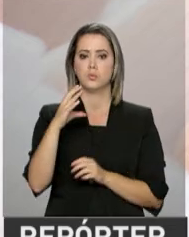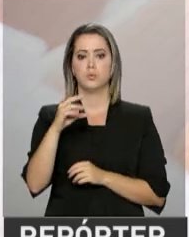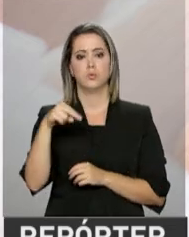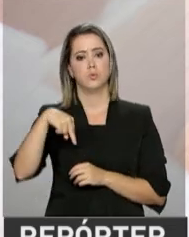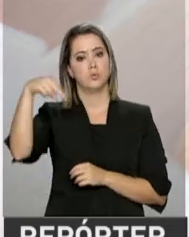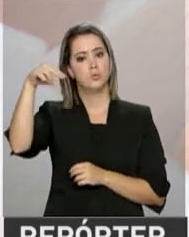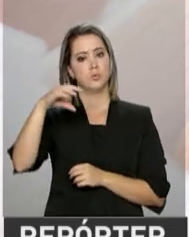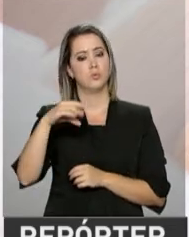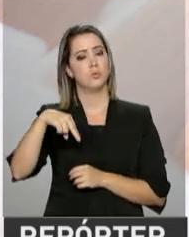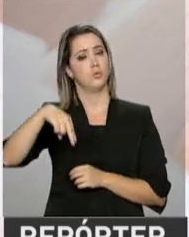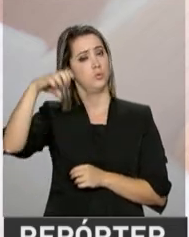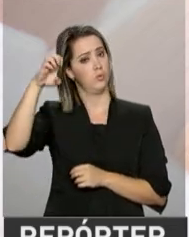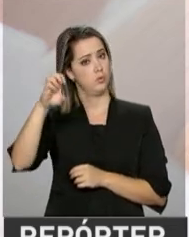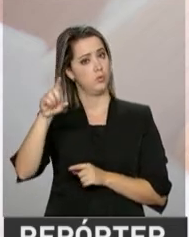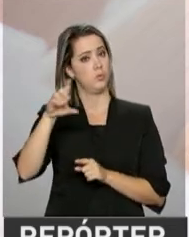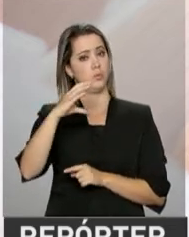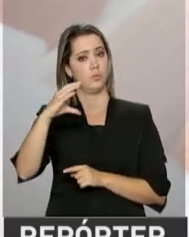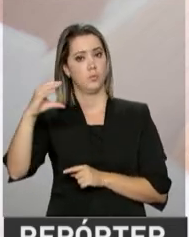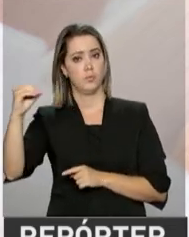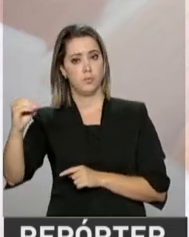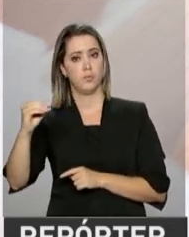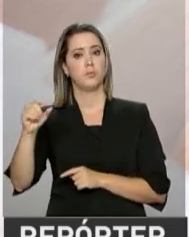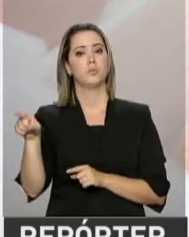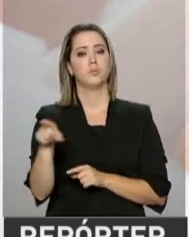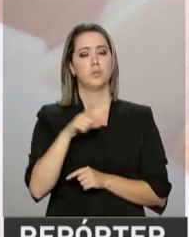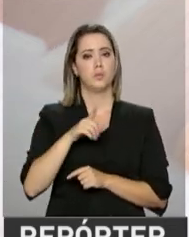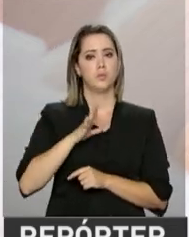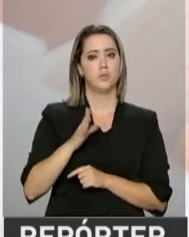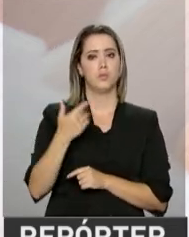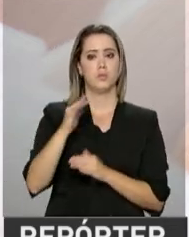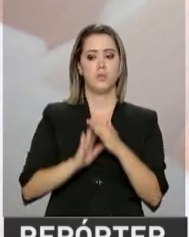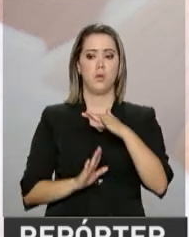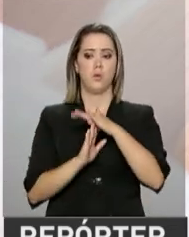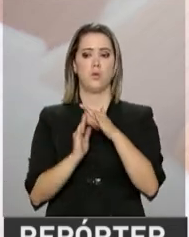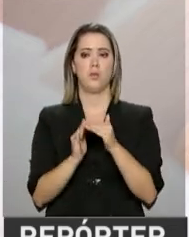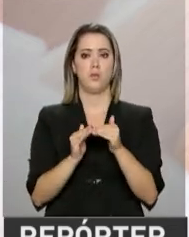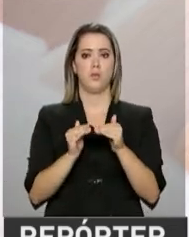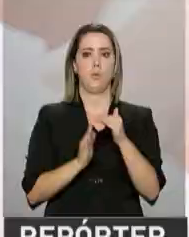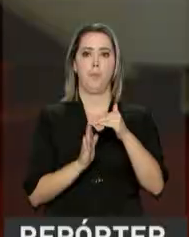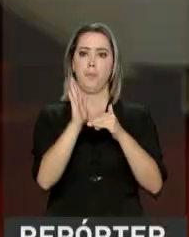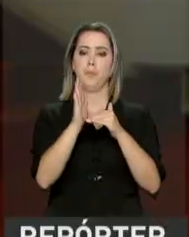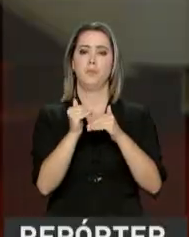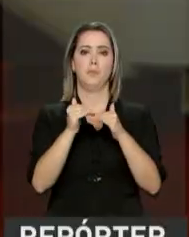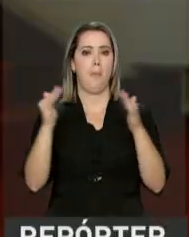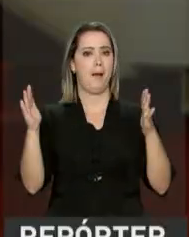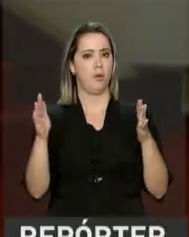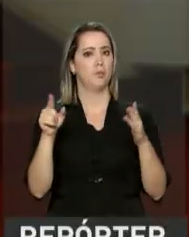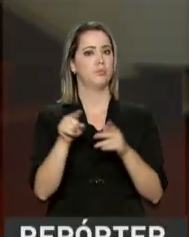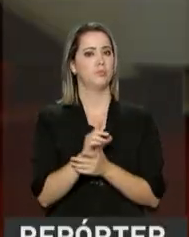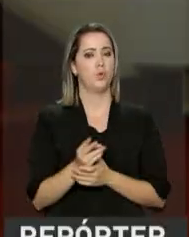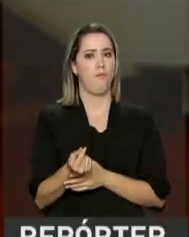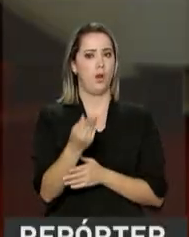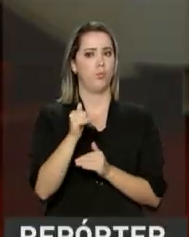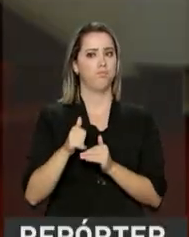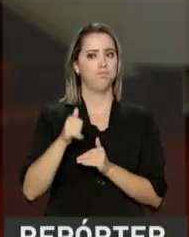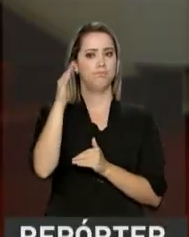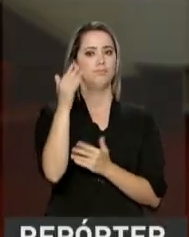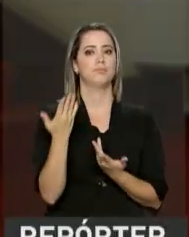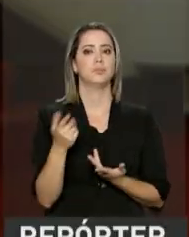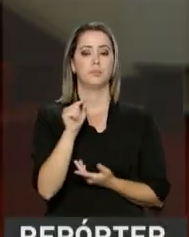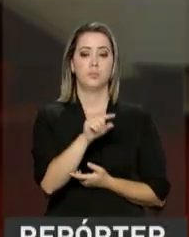norte nordeste e centro oeste terão um teto maior projeto para este consultor de projetos